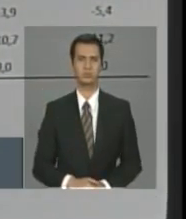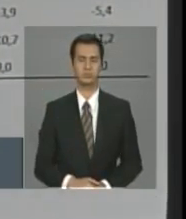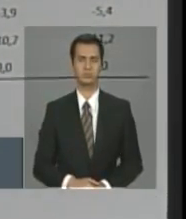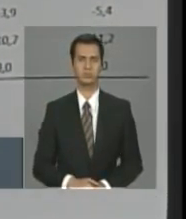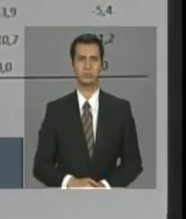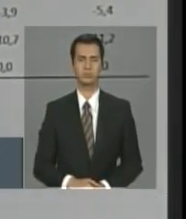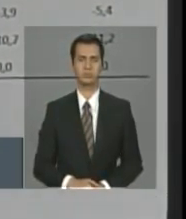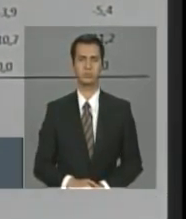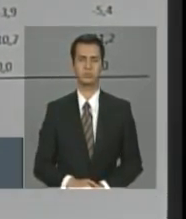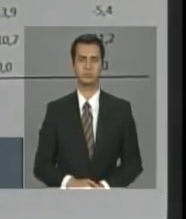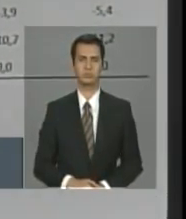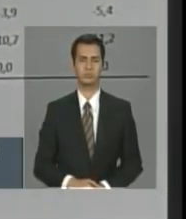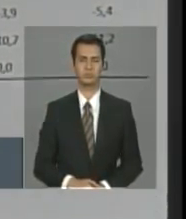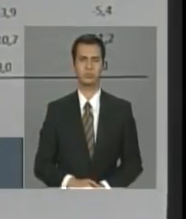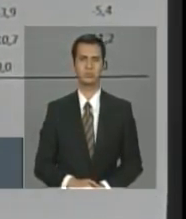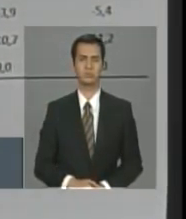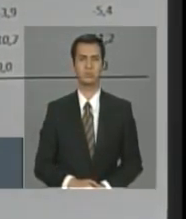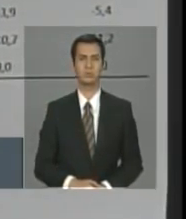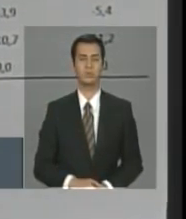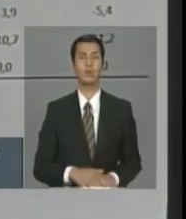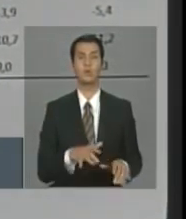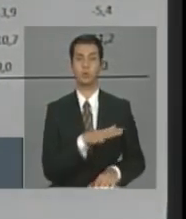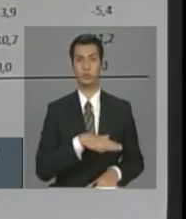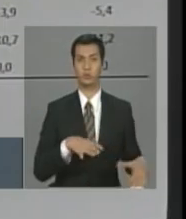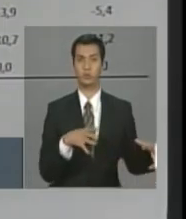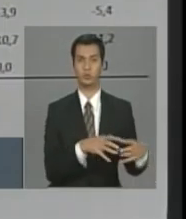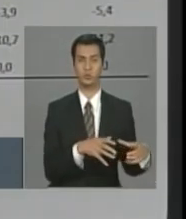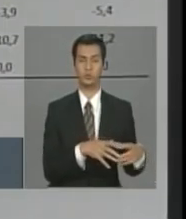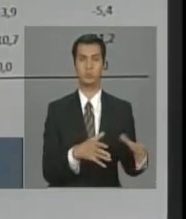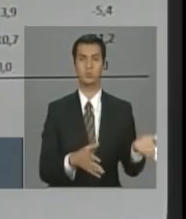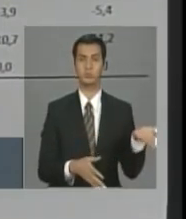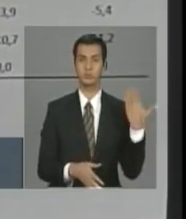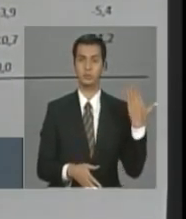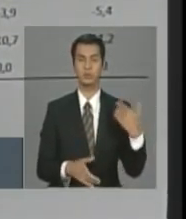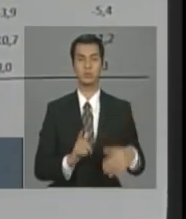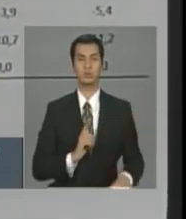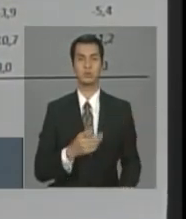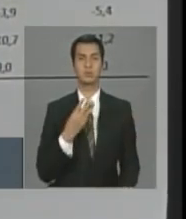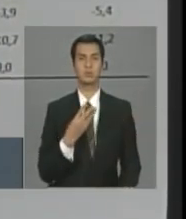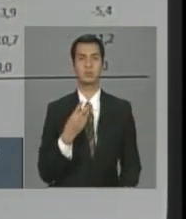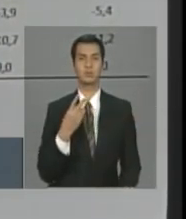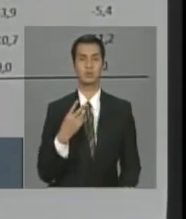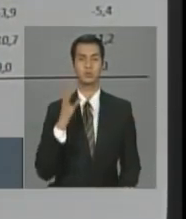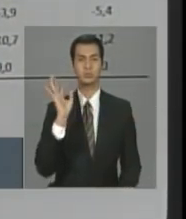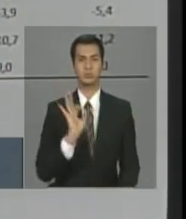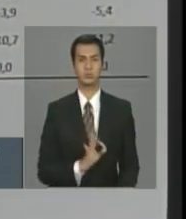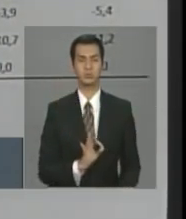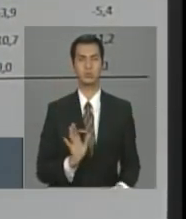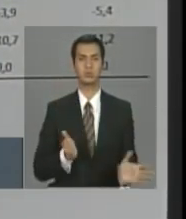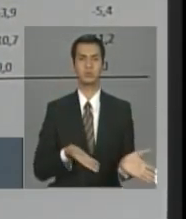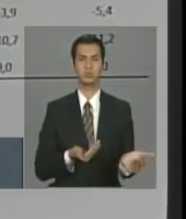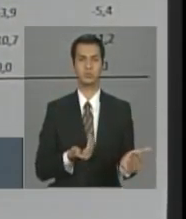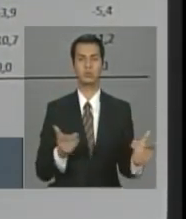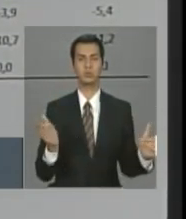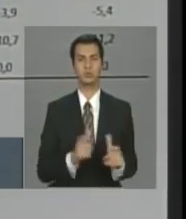7,6%. Esse público pobre, extremamente pobre, eram 32% dos jovens, caiu